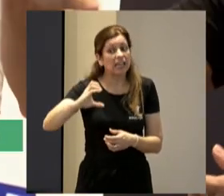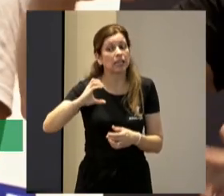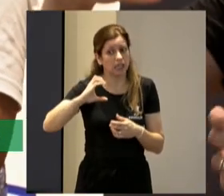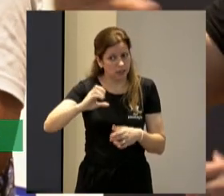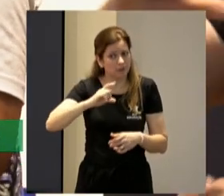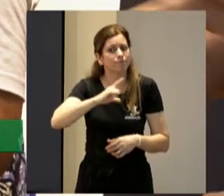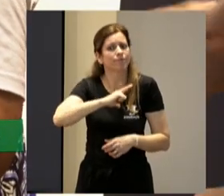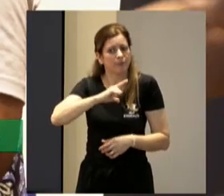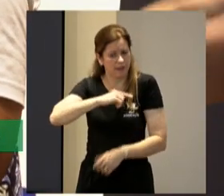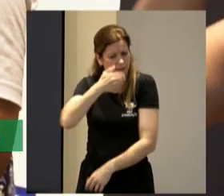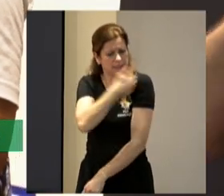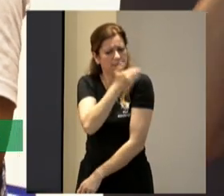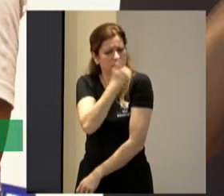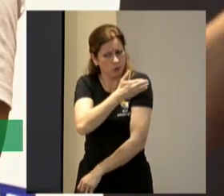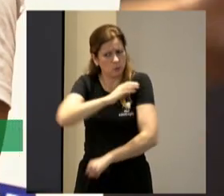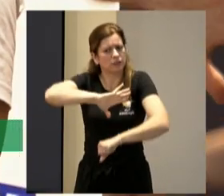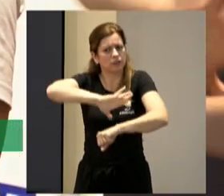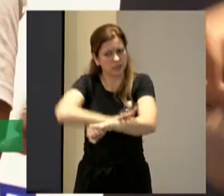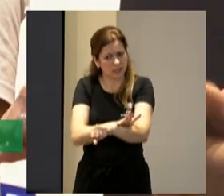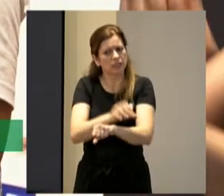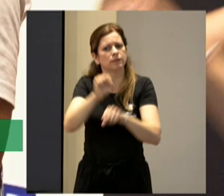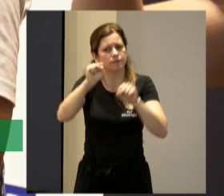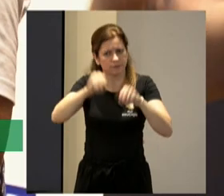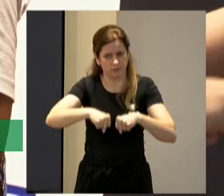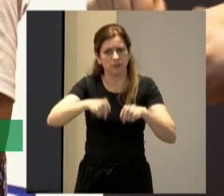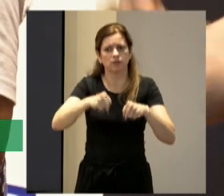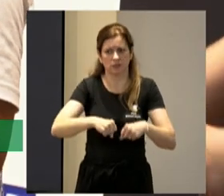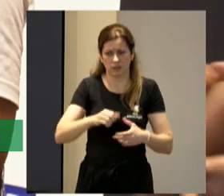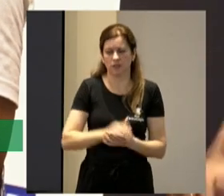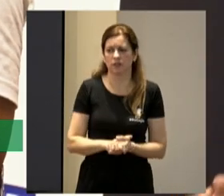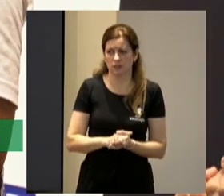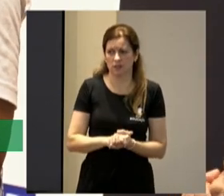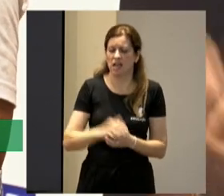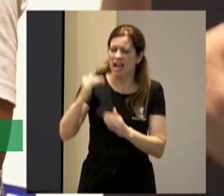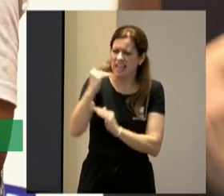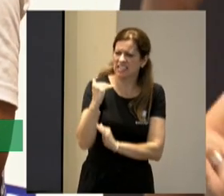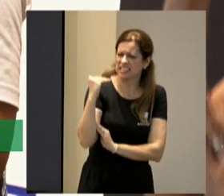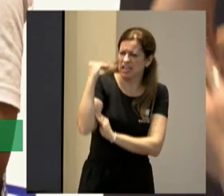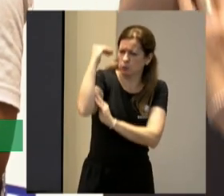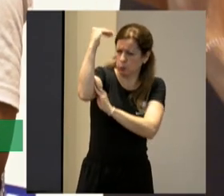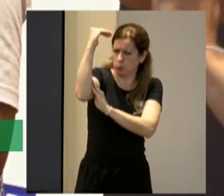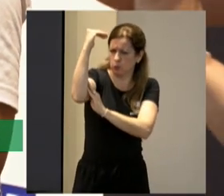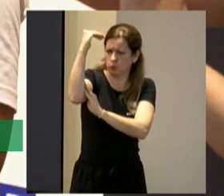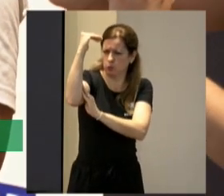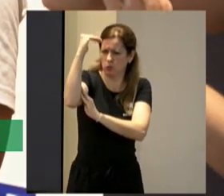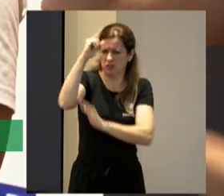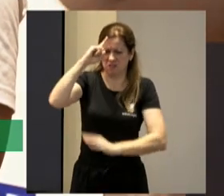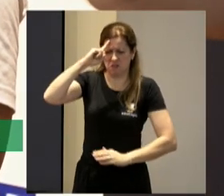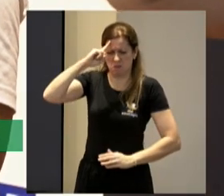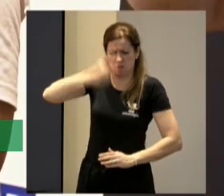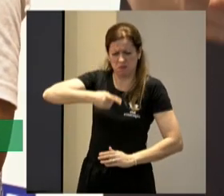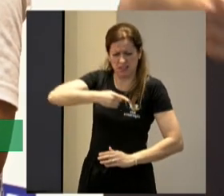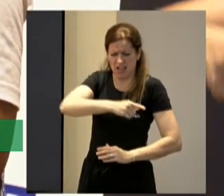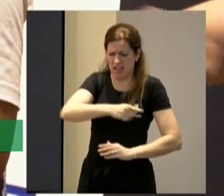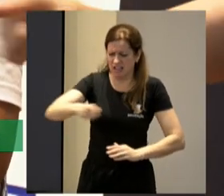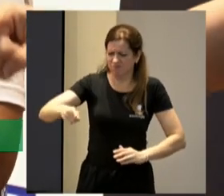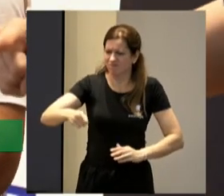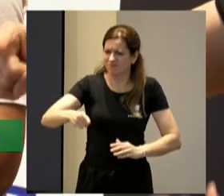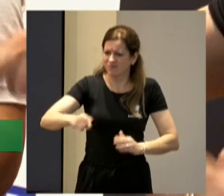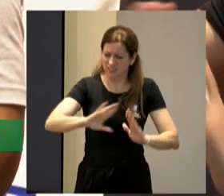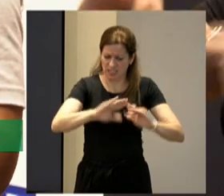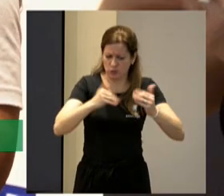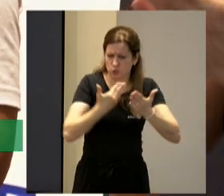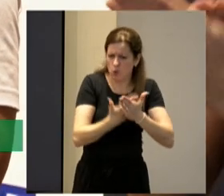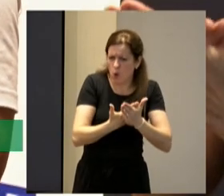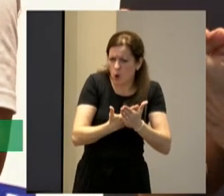de adultos, utilizando do seu poder de ser adulto, do seu poder de ser autoridade na escola,